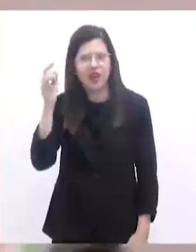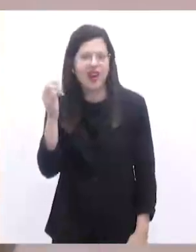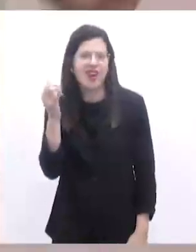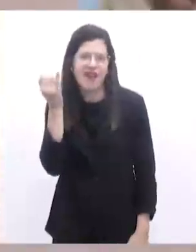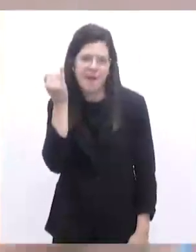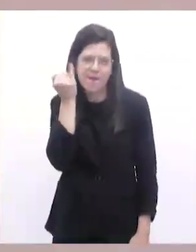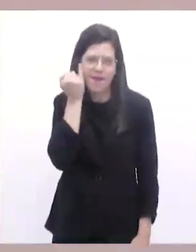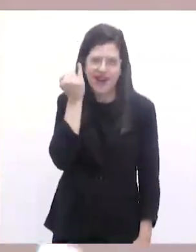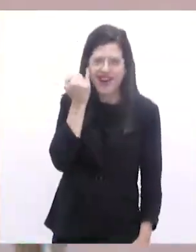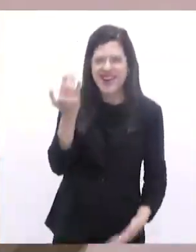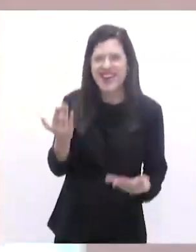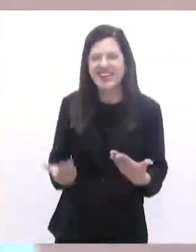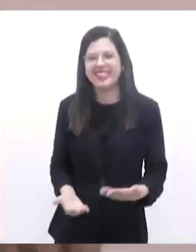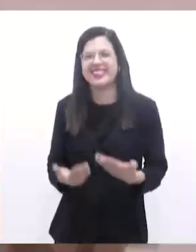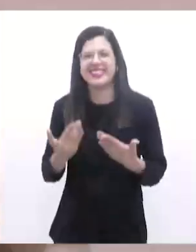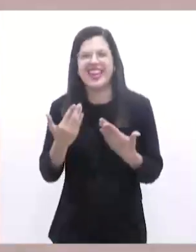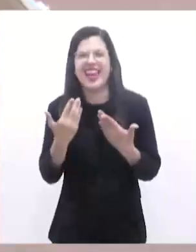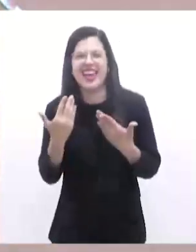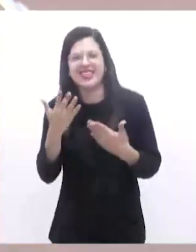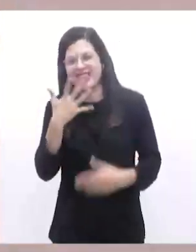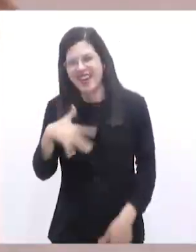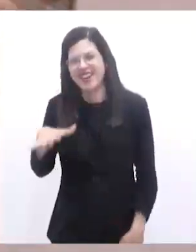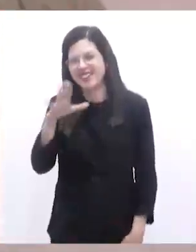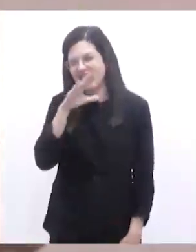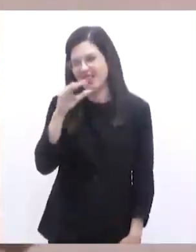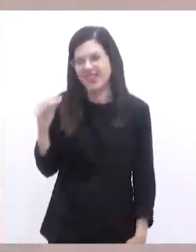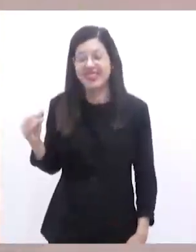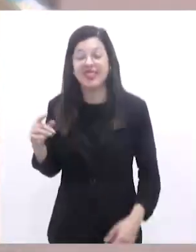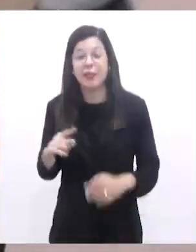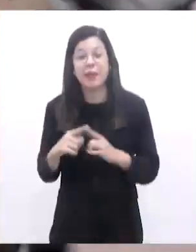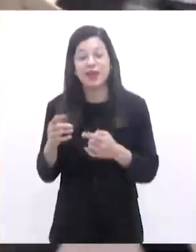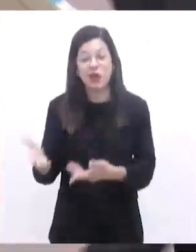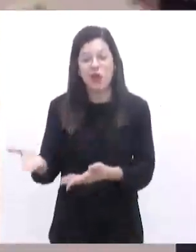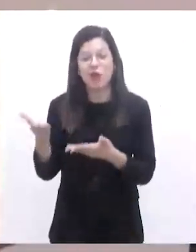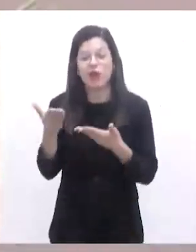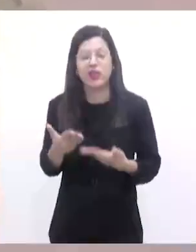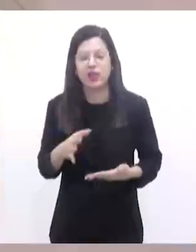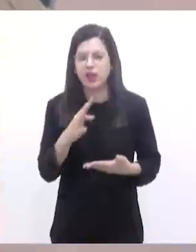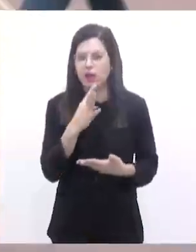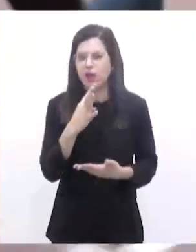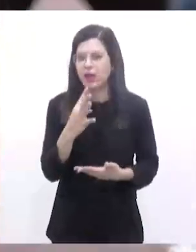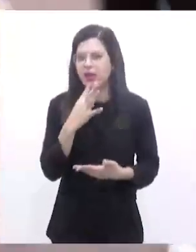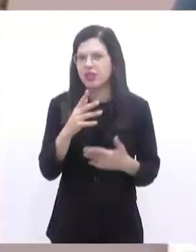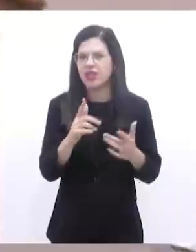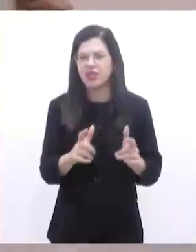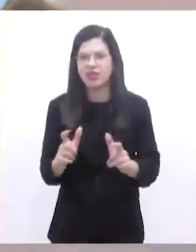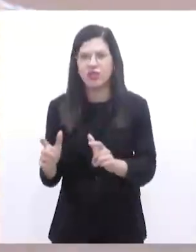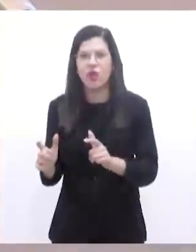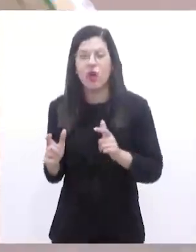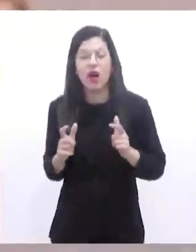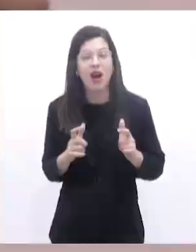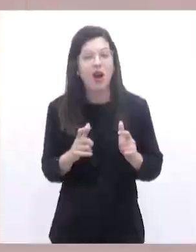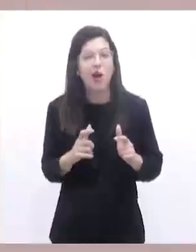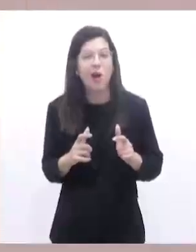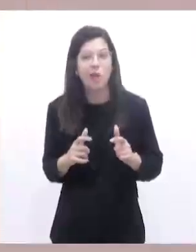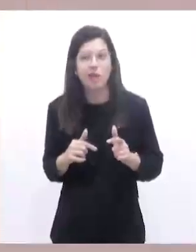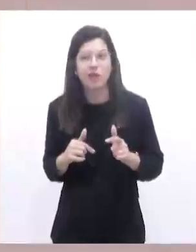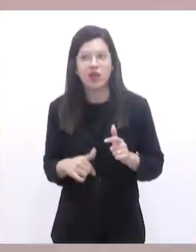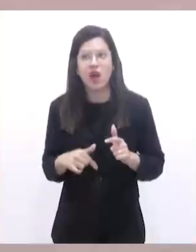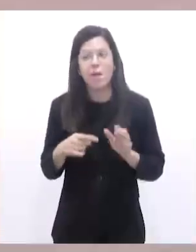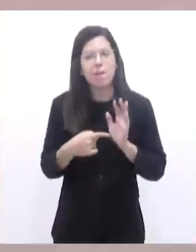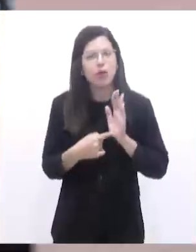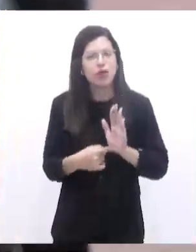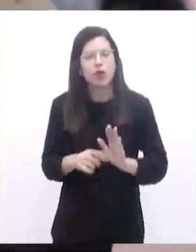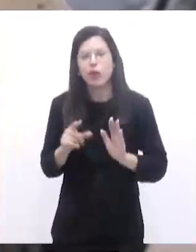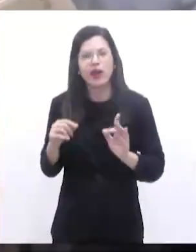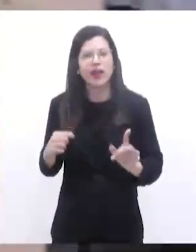criança, de adolescente, tem que ir para a escola, que saco, mas de convidar eles a conhecer esse território, a notar o que afeta eles,